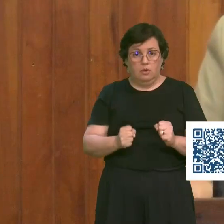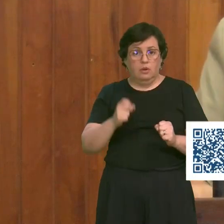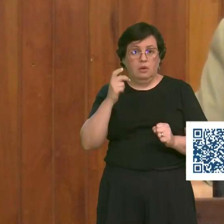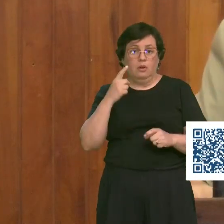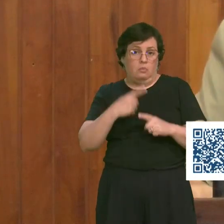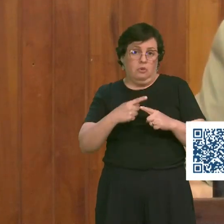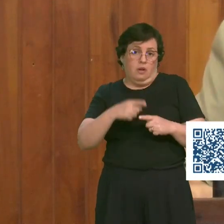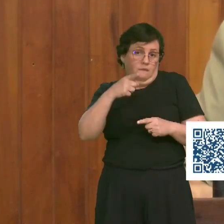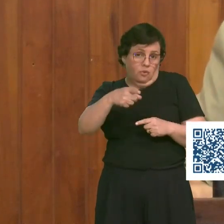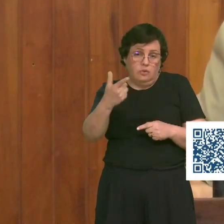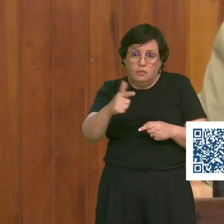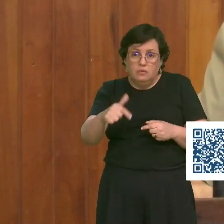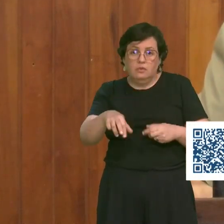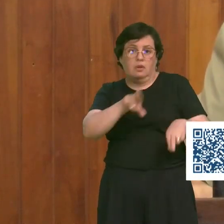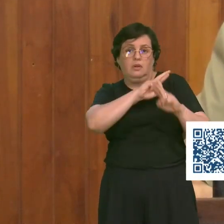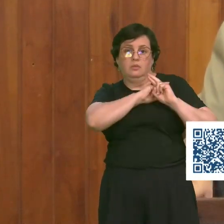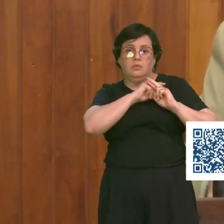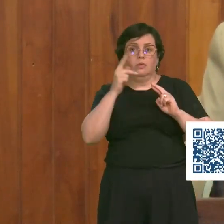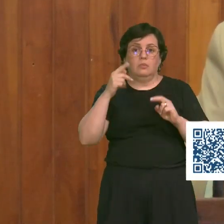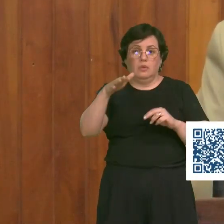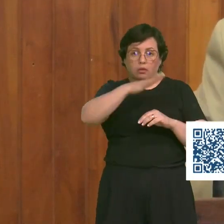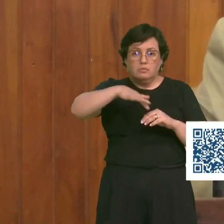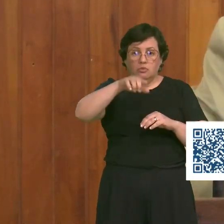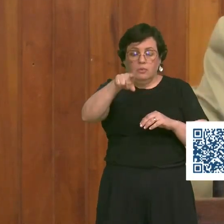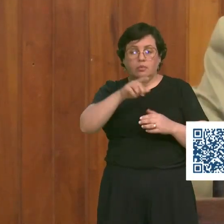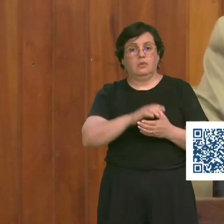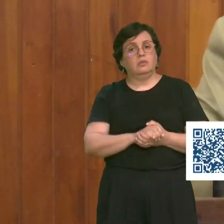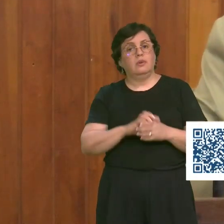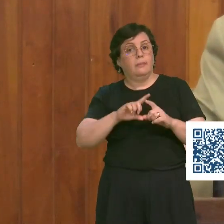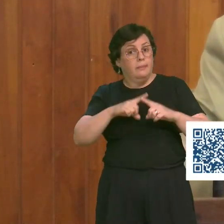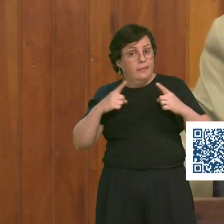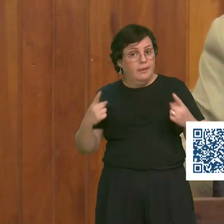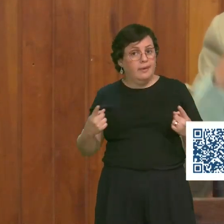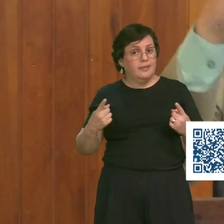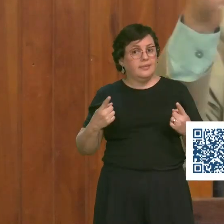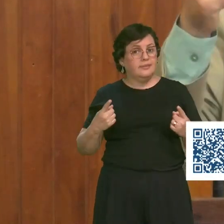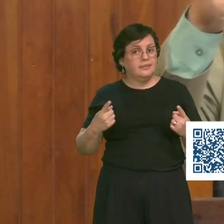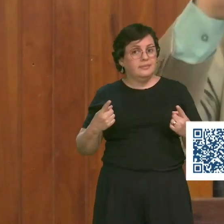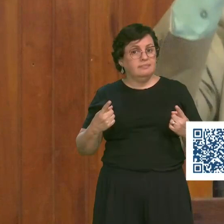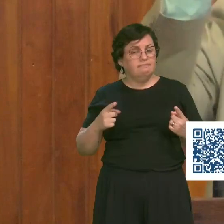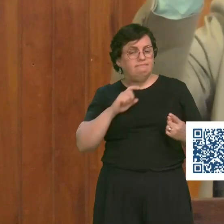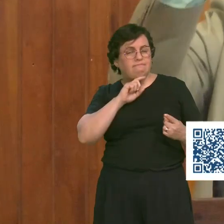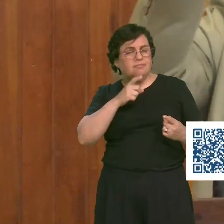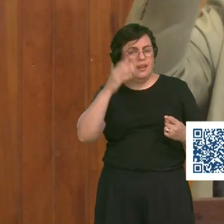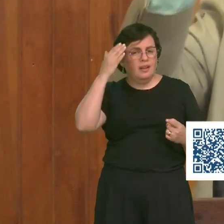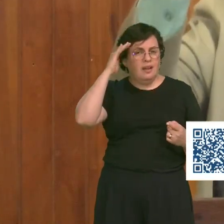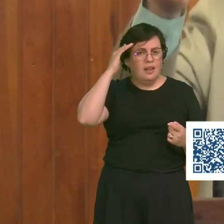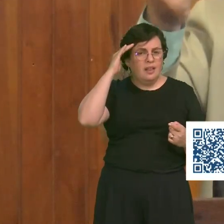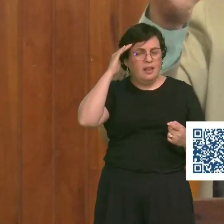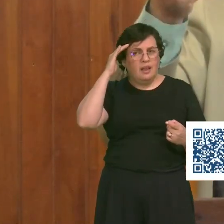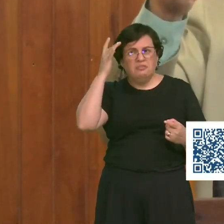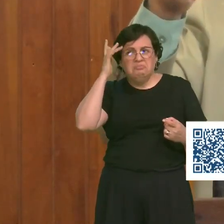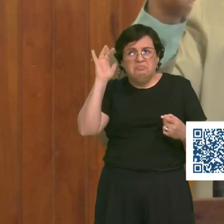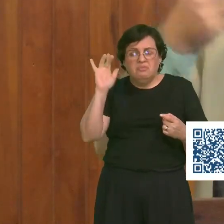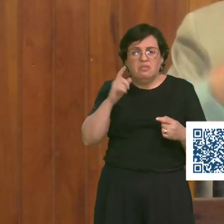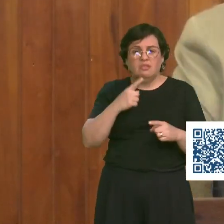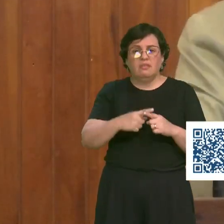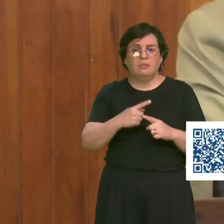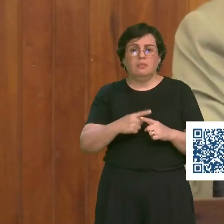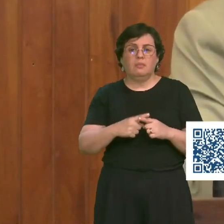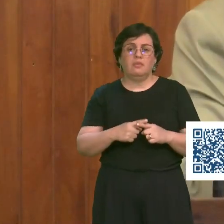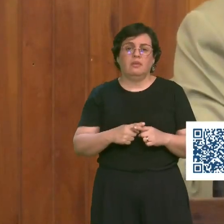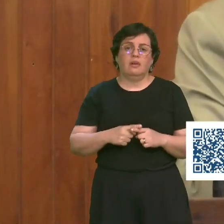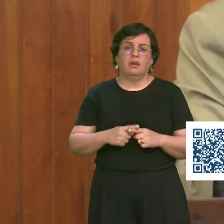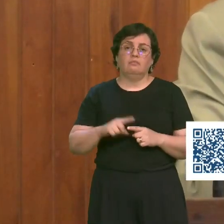sobrar para você agora ninguém entende sabe se lá porque